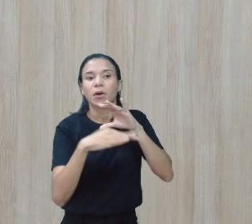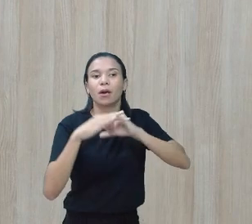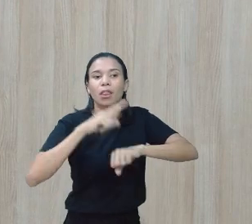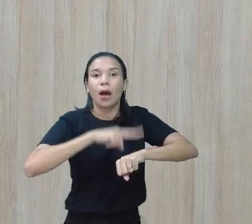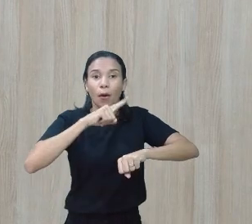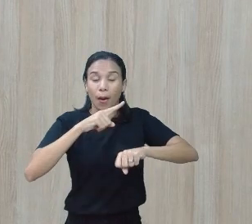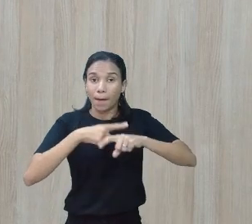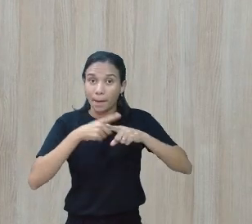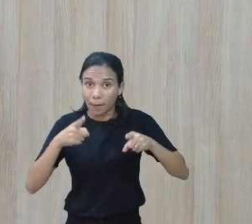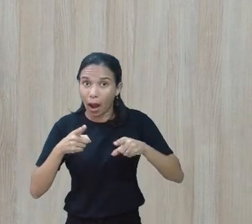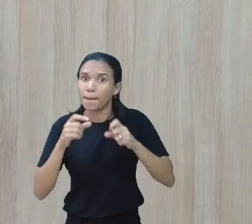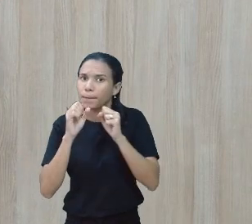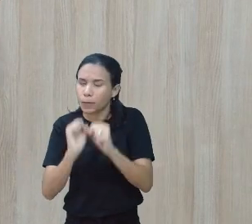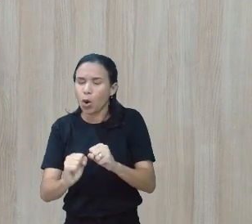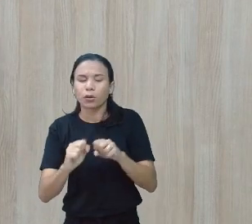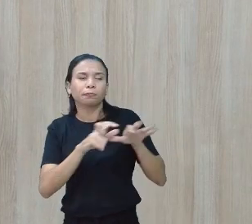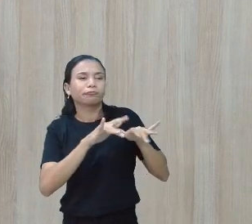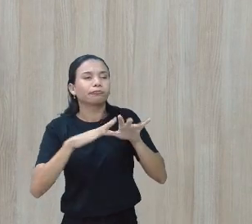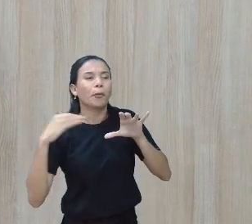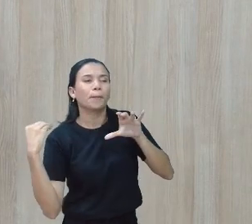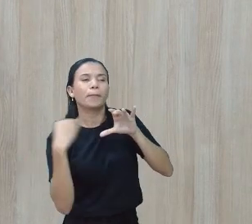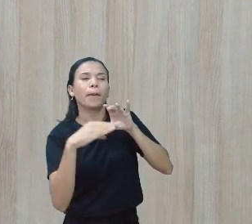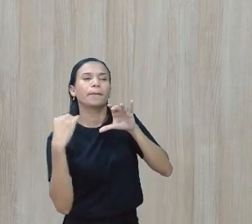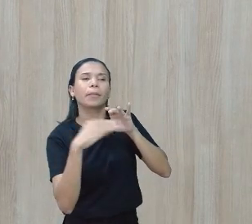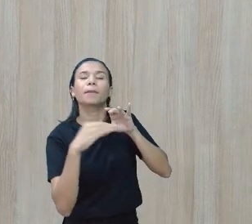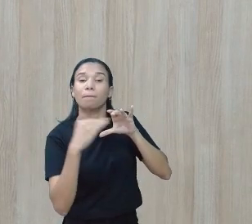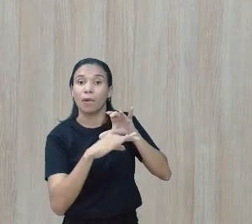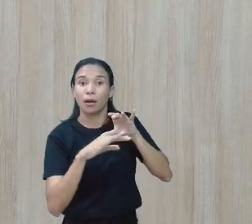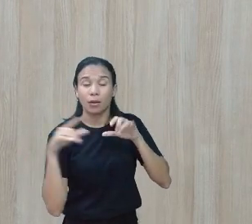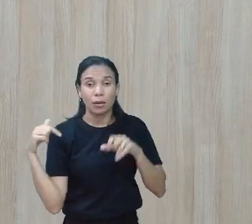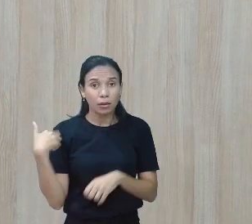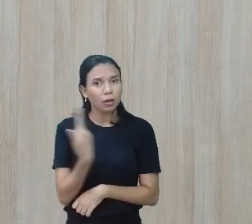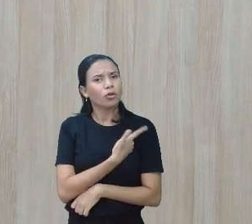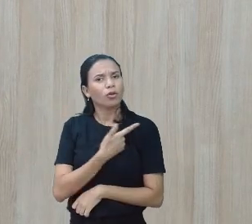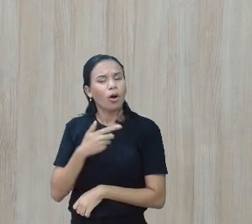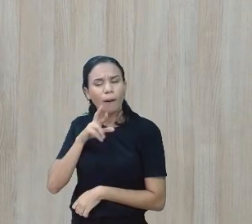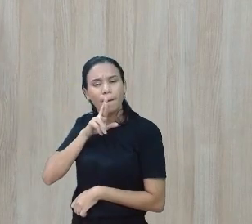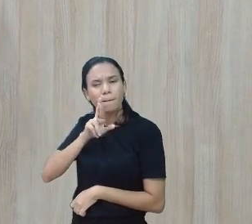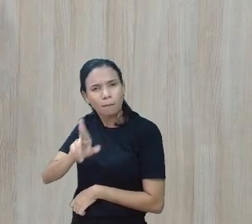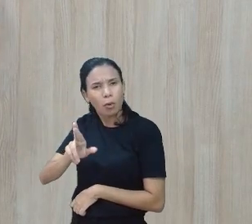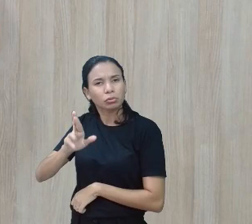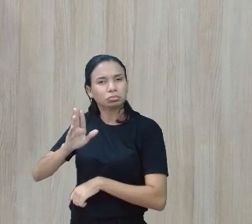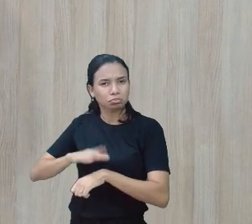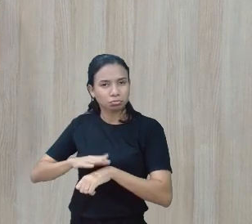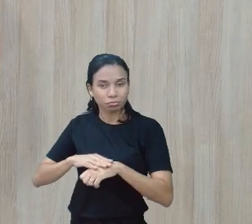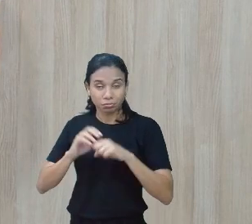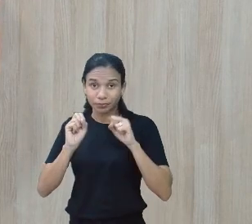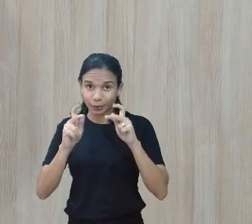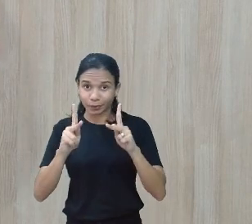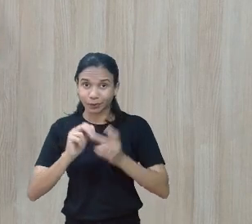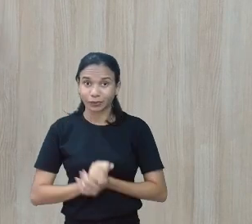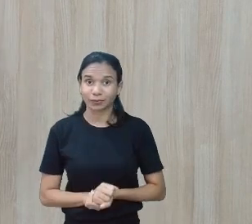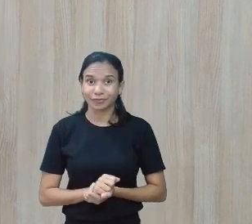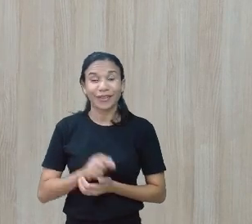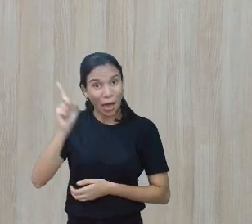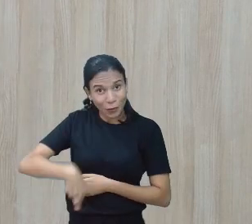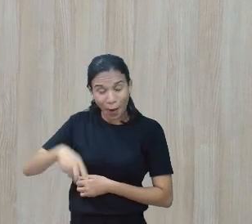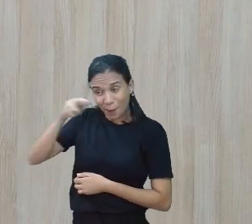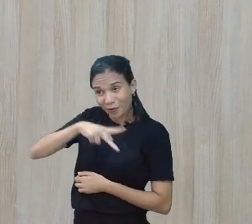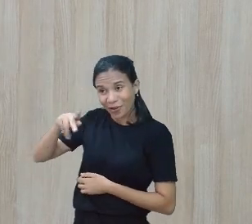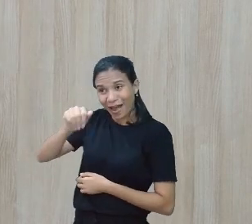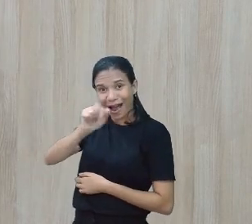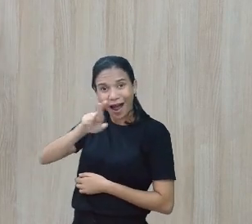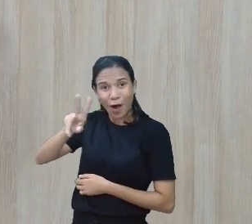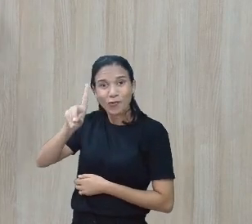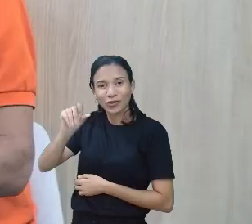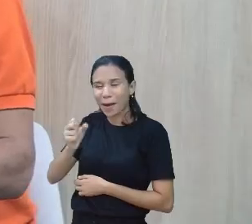deixa as dúvidas aí nos comentários, tá? Que na medida do possível a gente vai respondendo, ok? Não é isso, Severino Arruda?